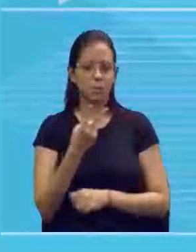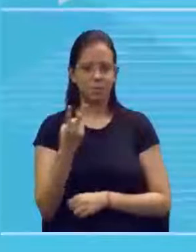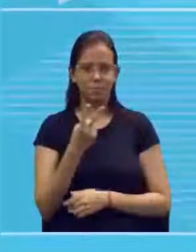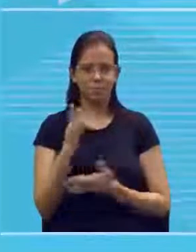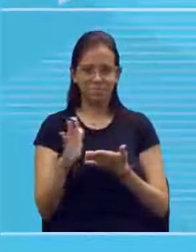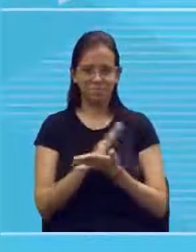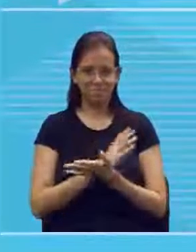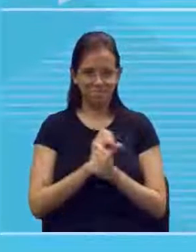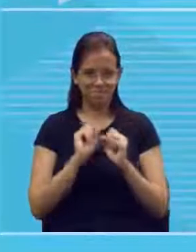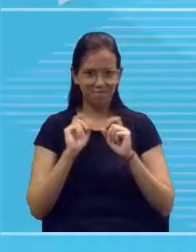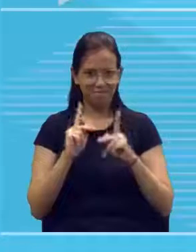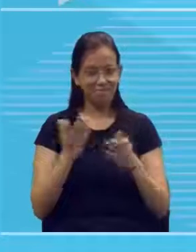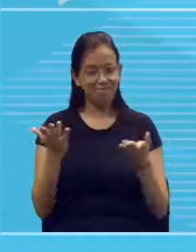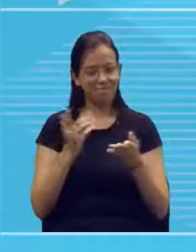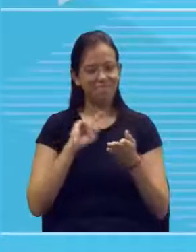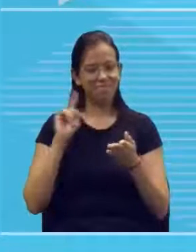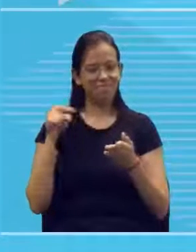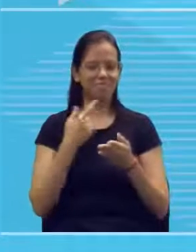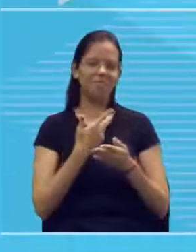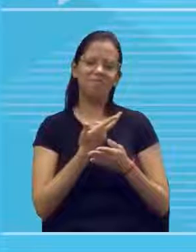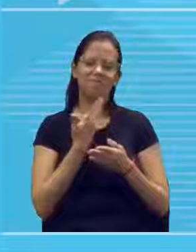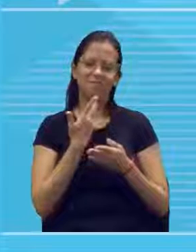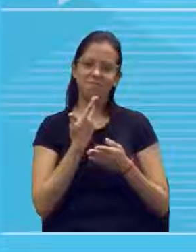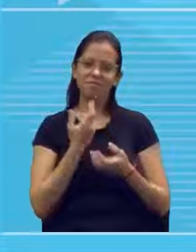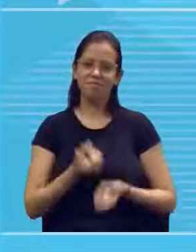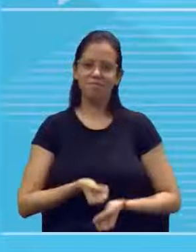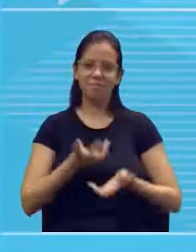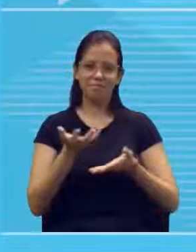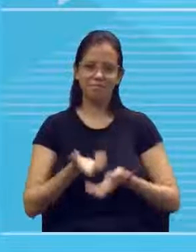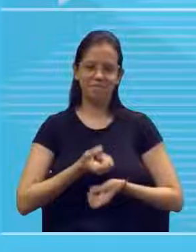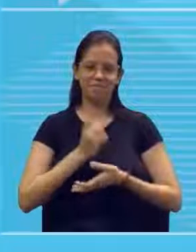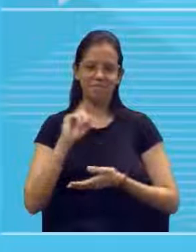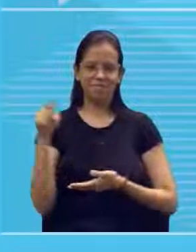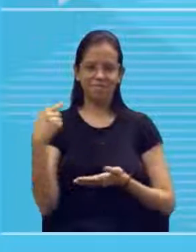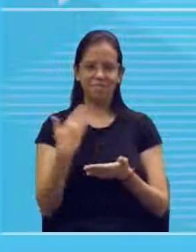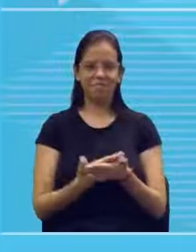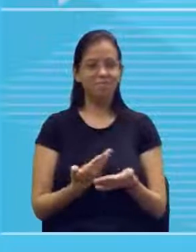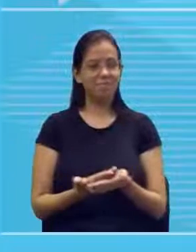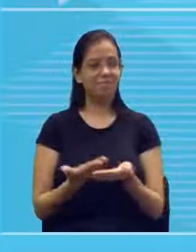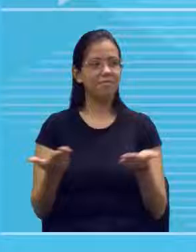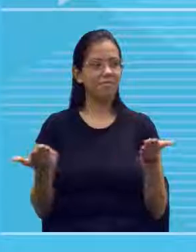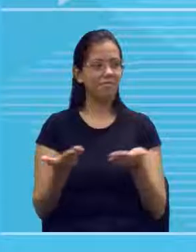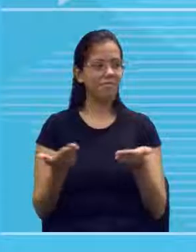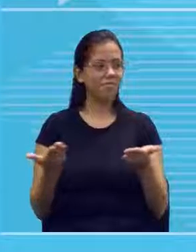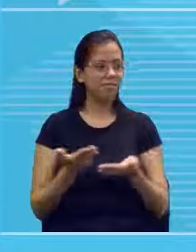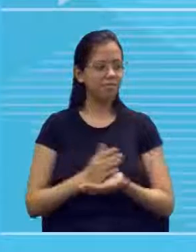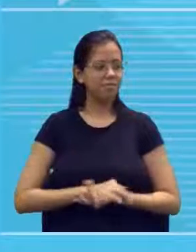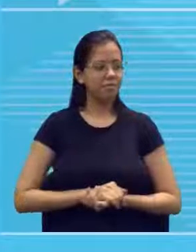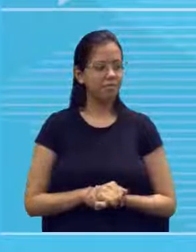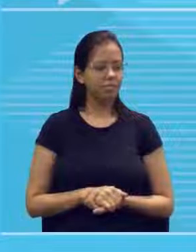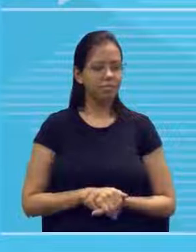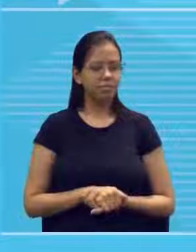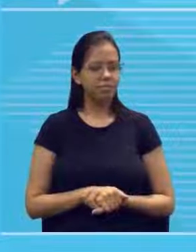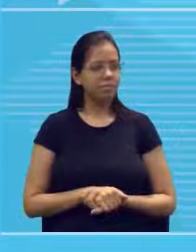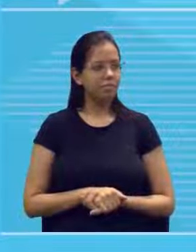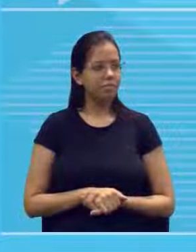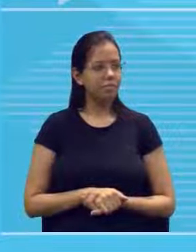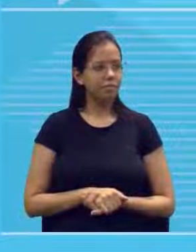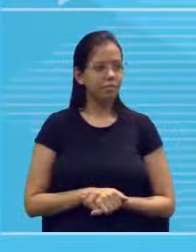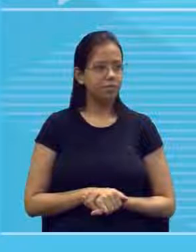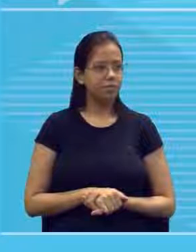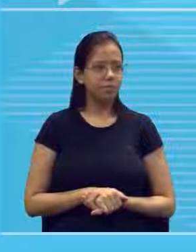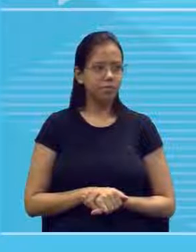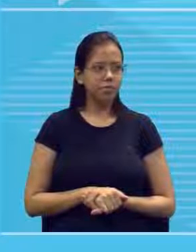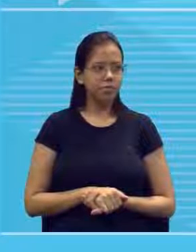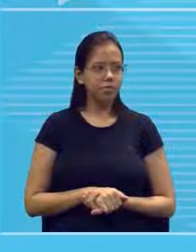Tá bom estamos ressuscitando praticamente também aqui na nossa aula de hoje né então vamos adiante meus amores